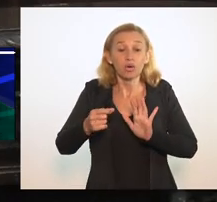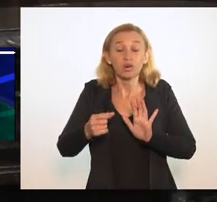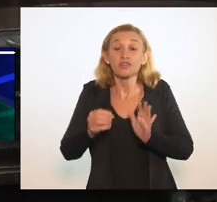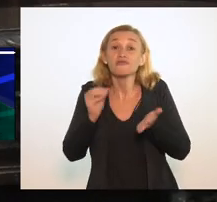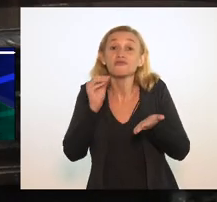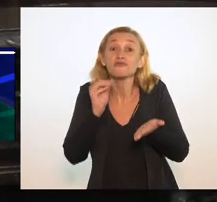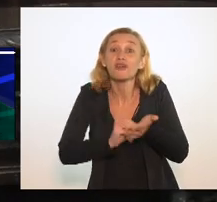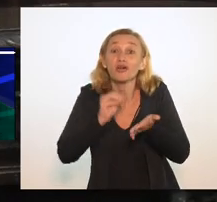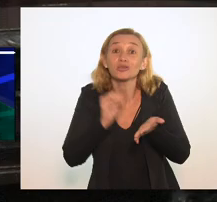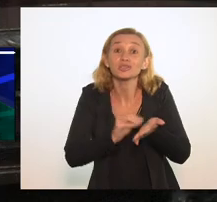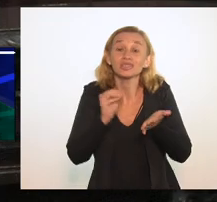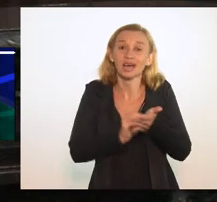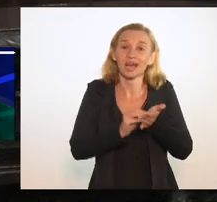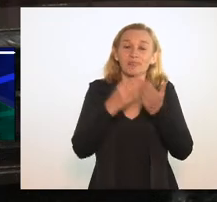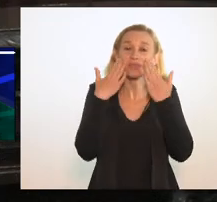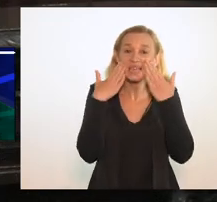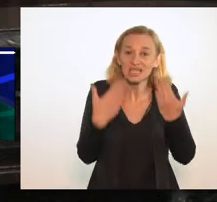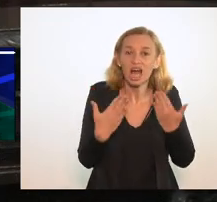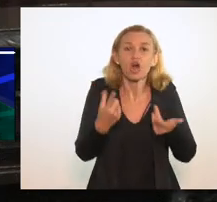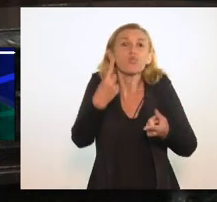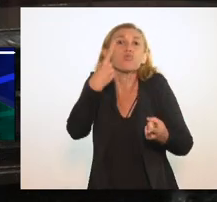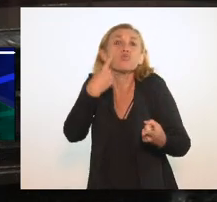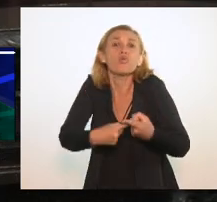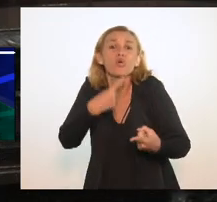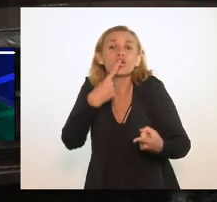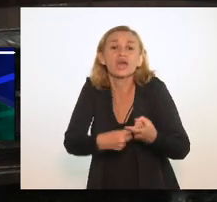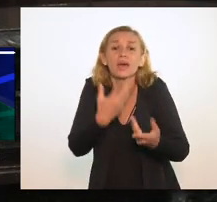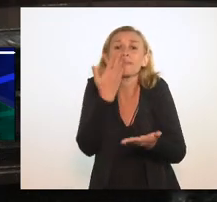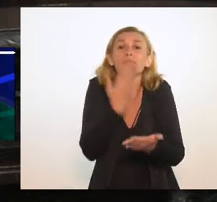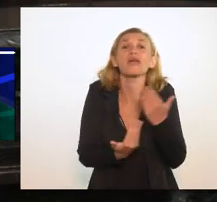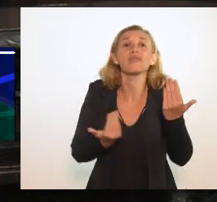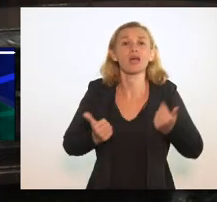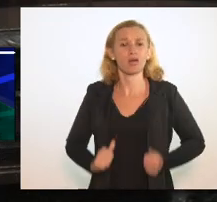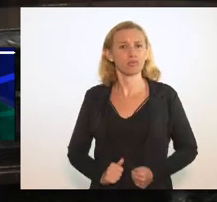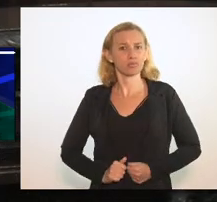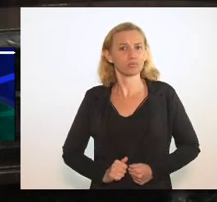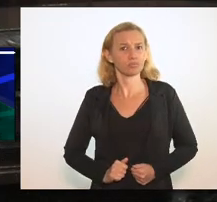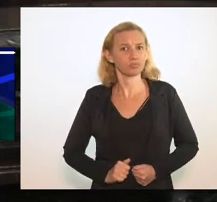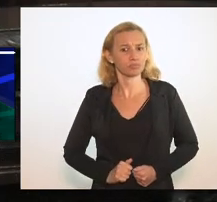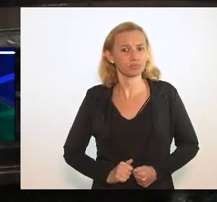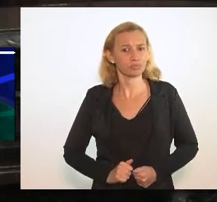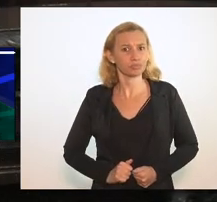transparente e sobre o porquê perdemos tanto.